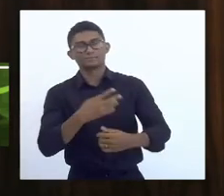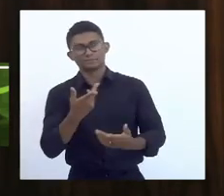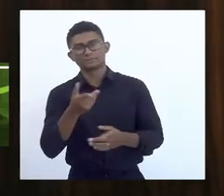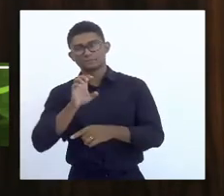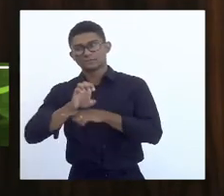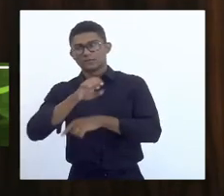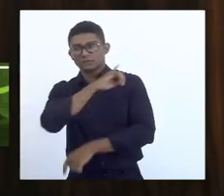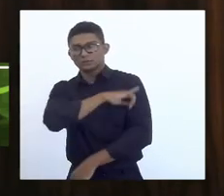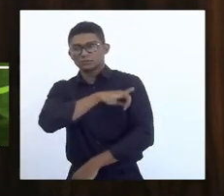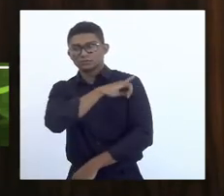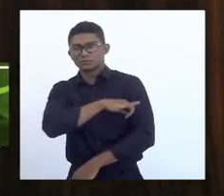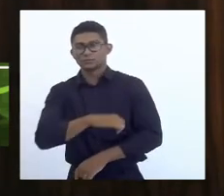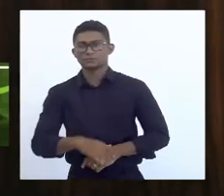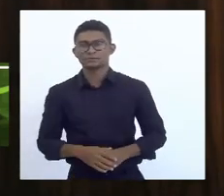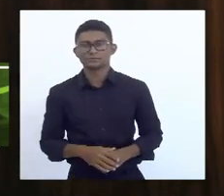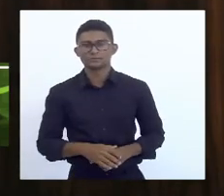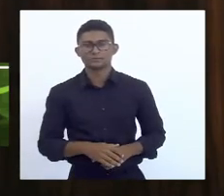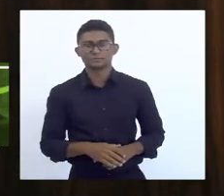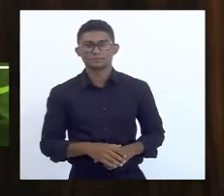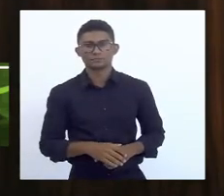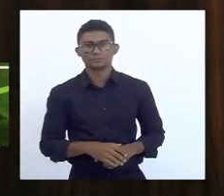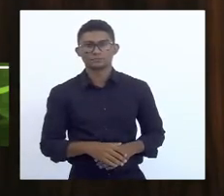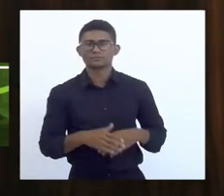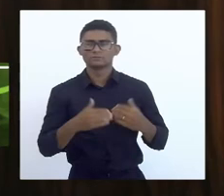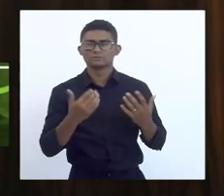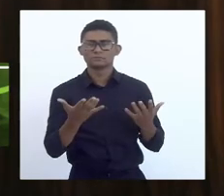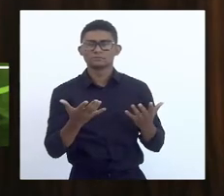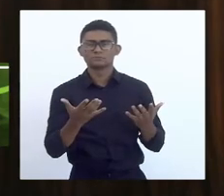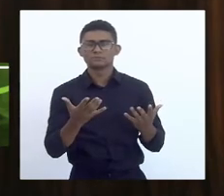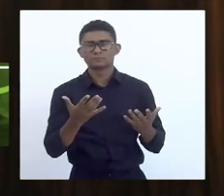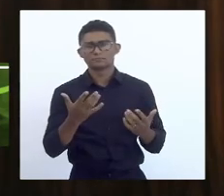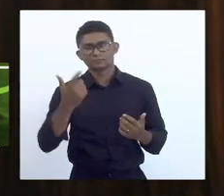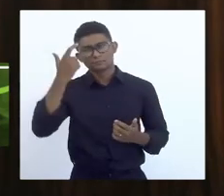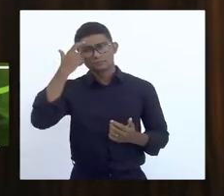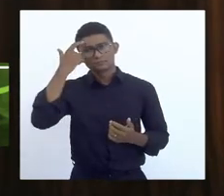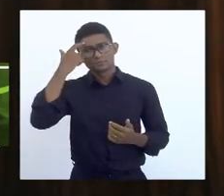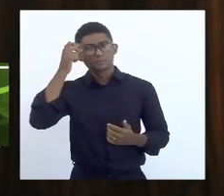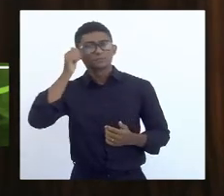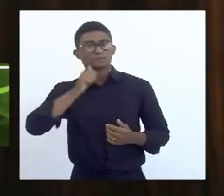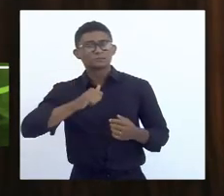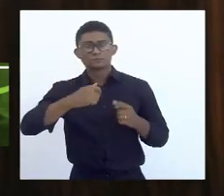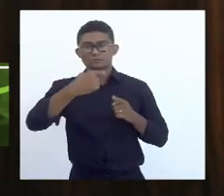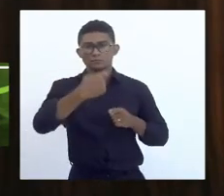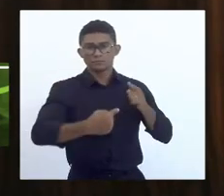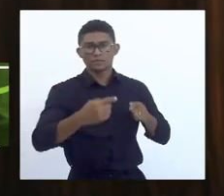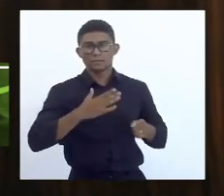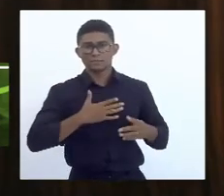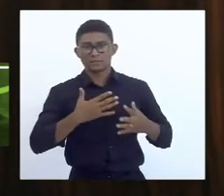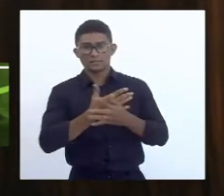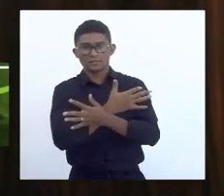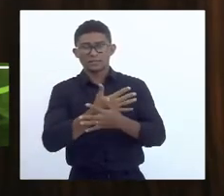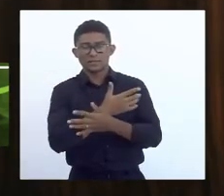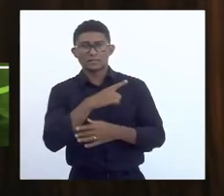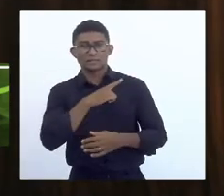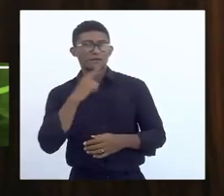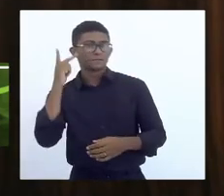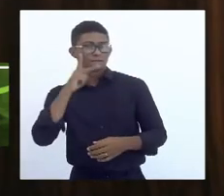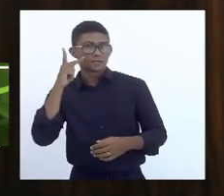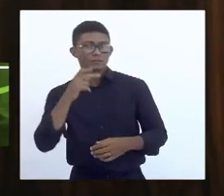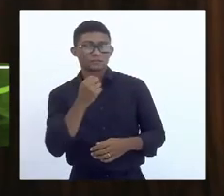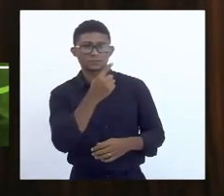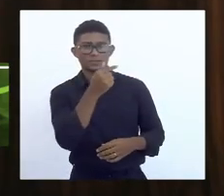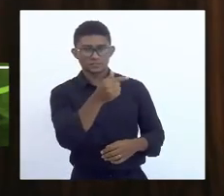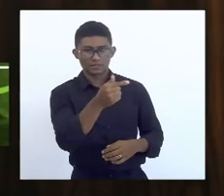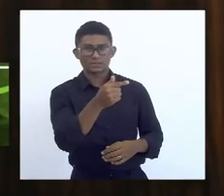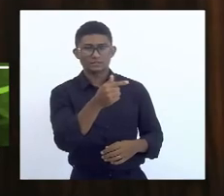Só para a gente começar um panorama do retrato da mulher na política, na minha cidade tem 17 vereadores e apenas uma mulher,